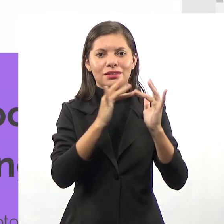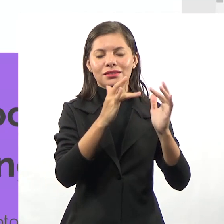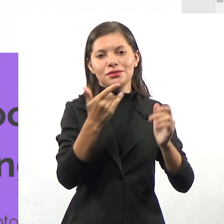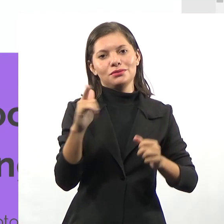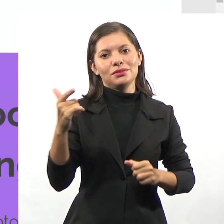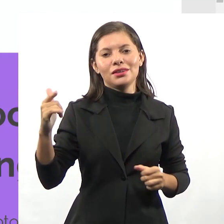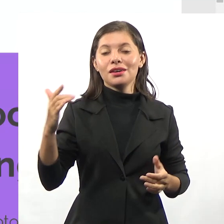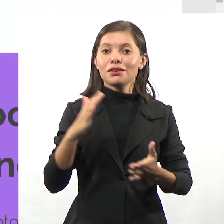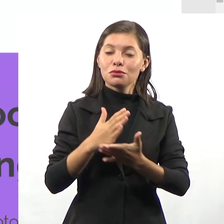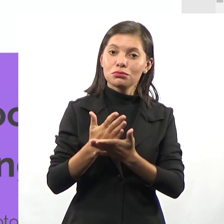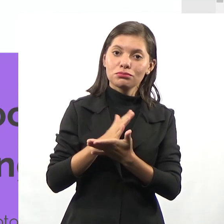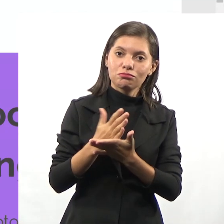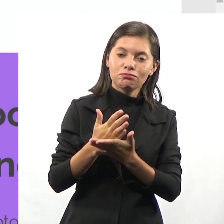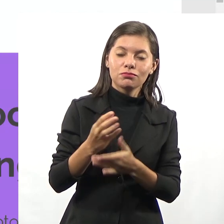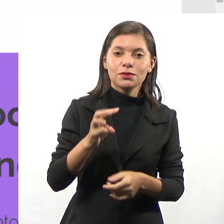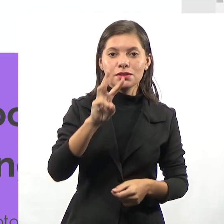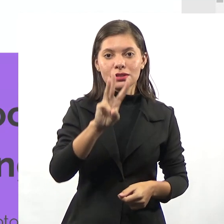Tem